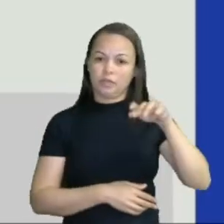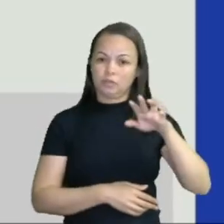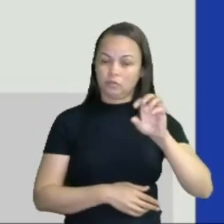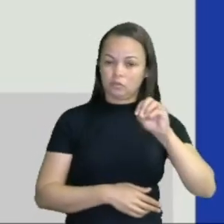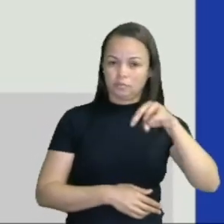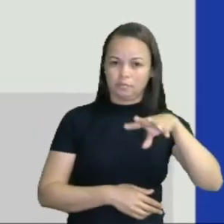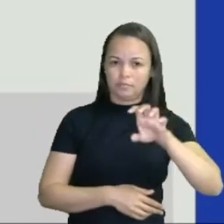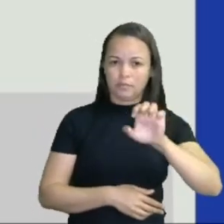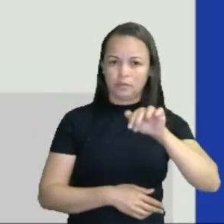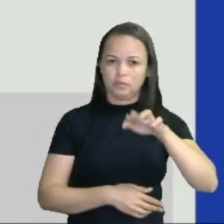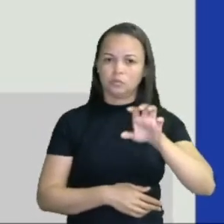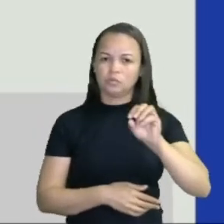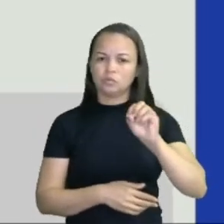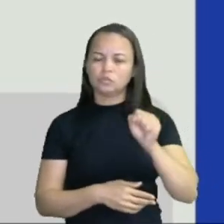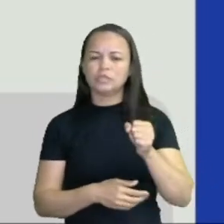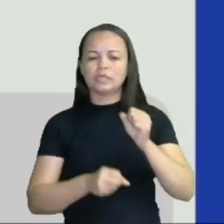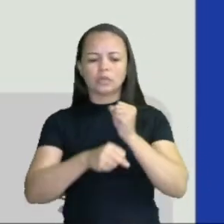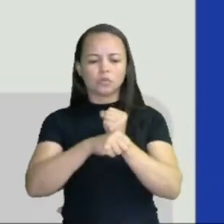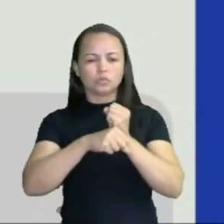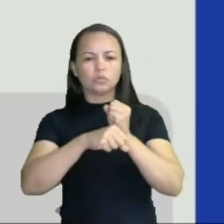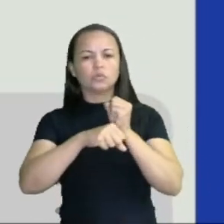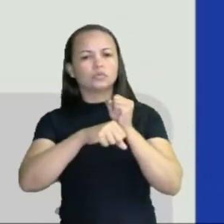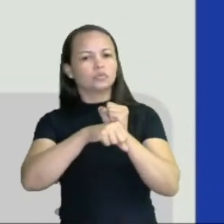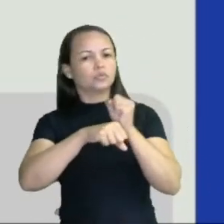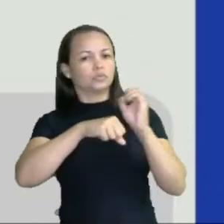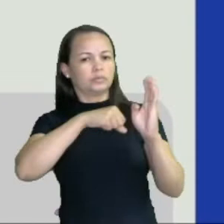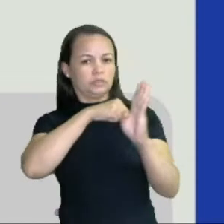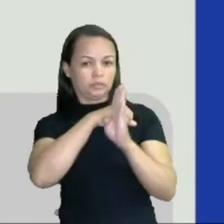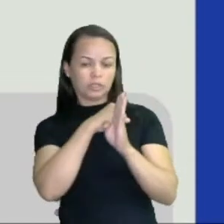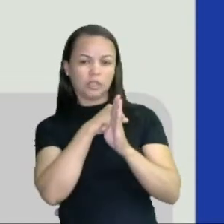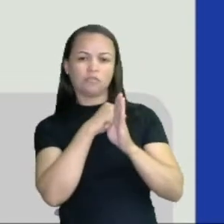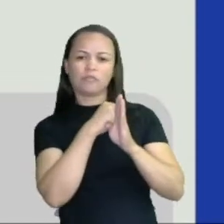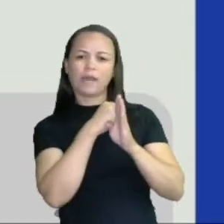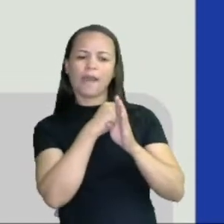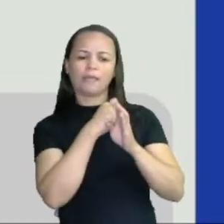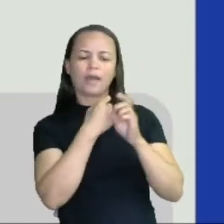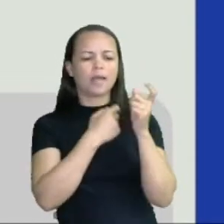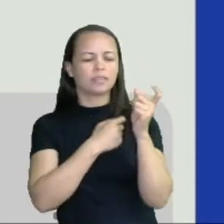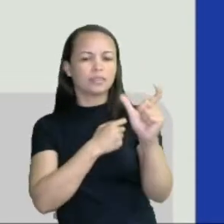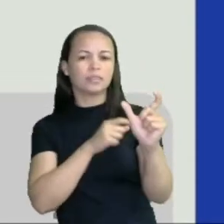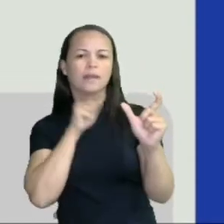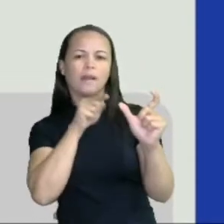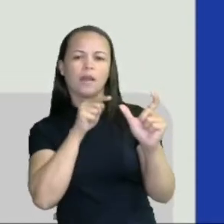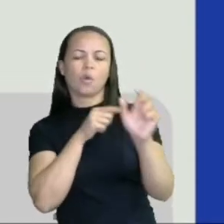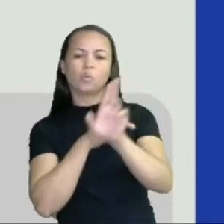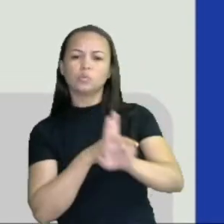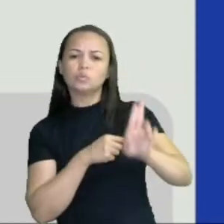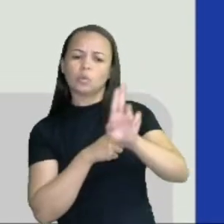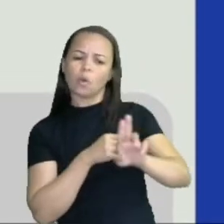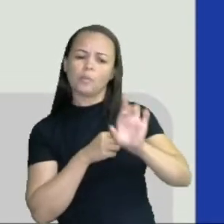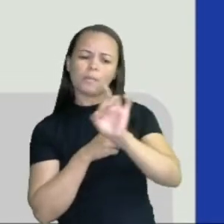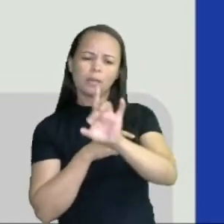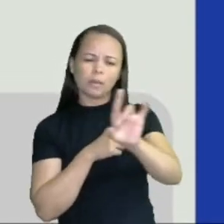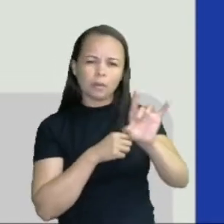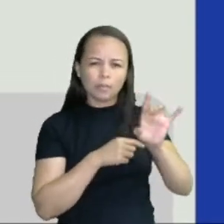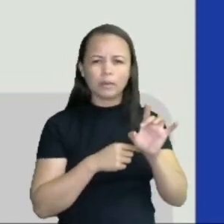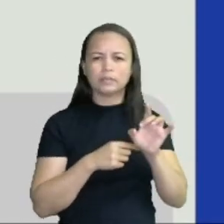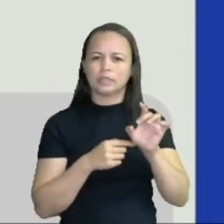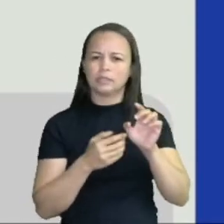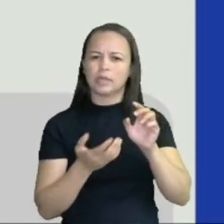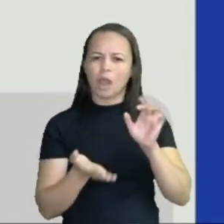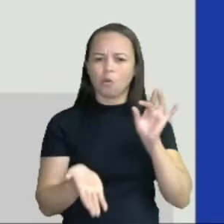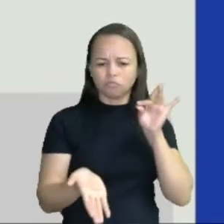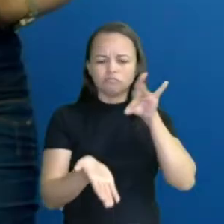denominando. Então, os substantivos vai denominar essas coisas. Eu trouxe aqui, ó, o que é a entidade mesmo? É aquilo que constitui a existência de algo